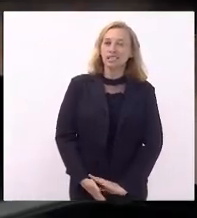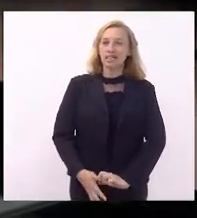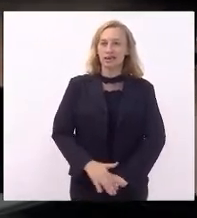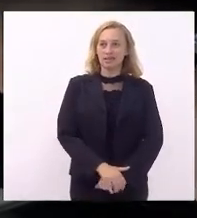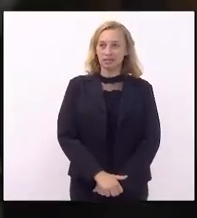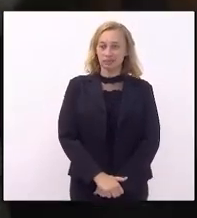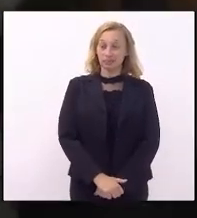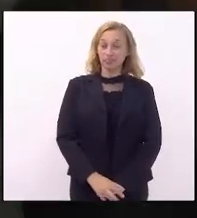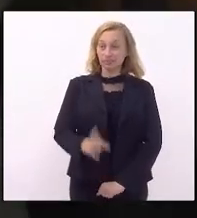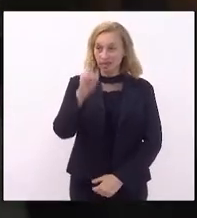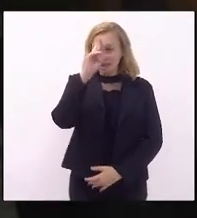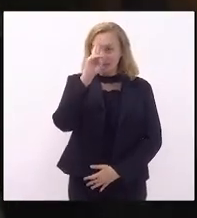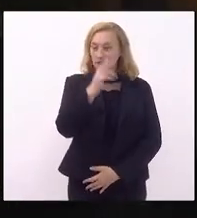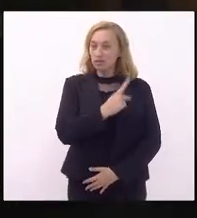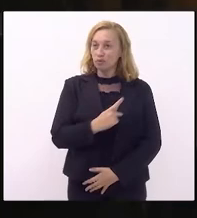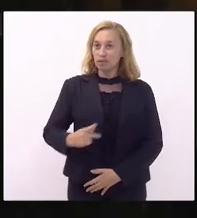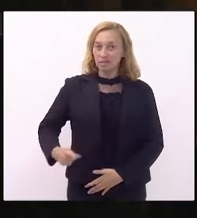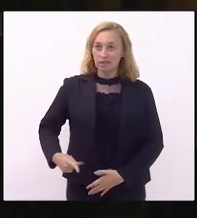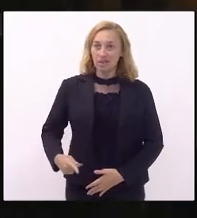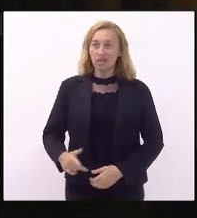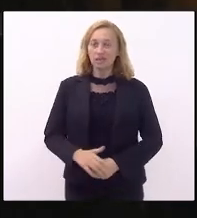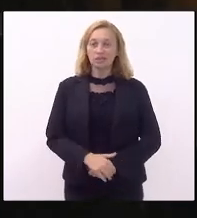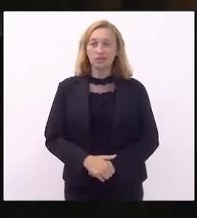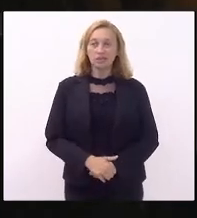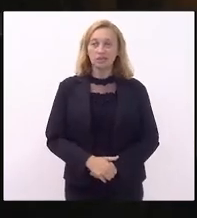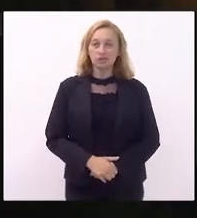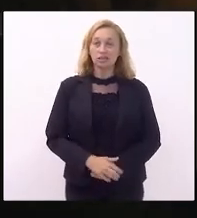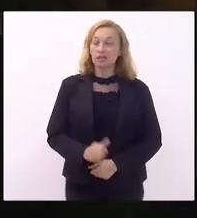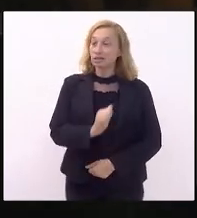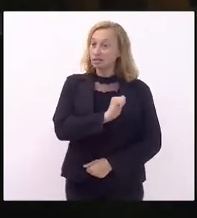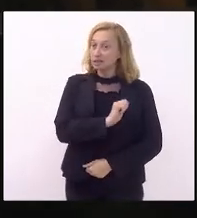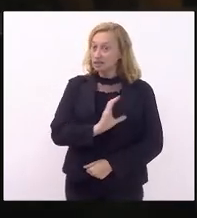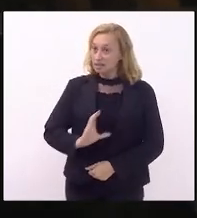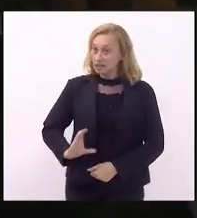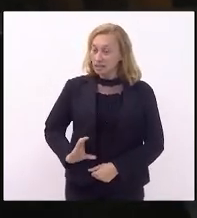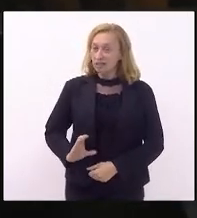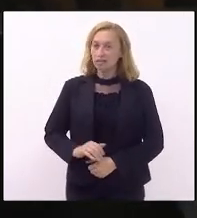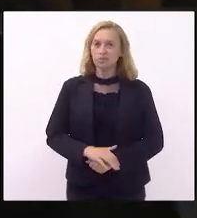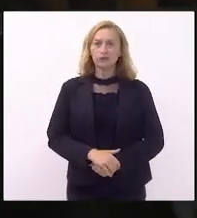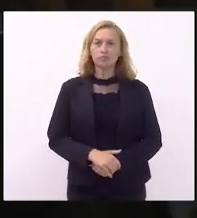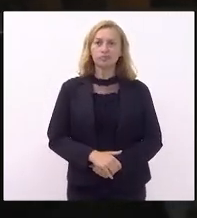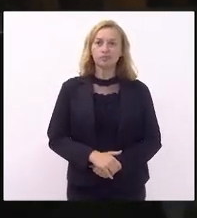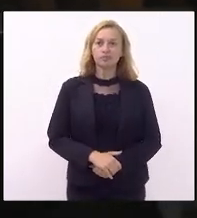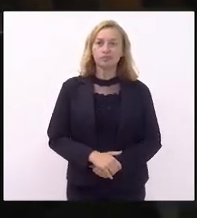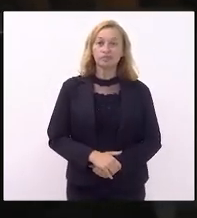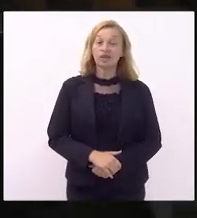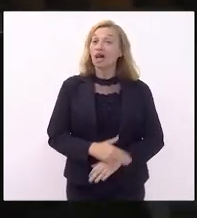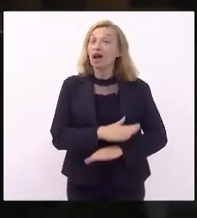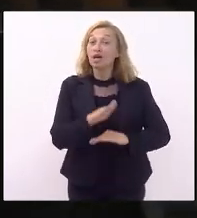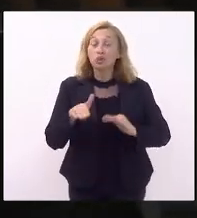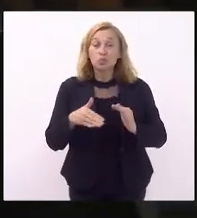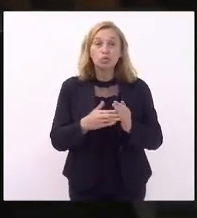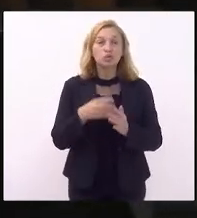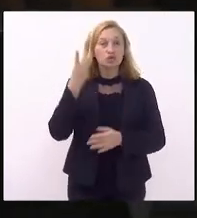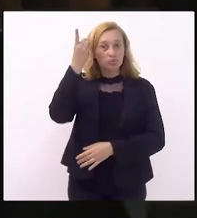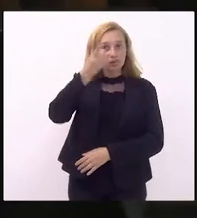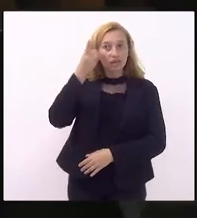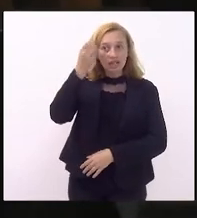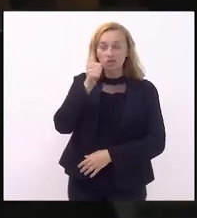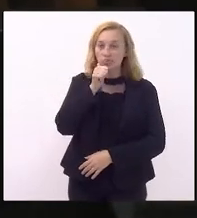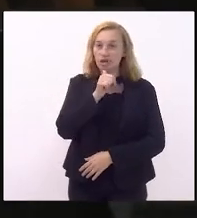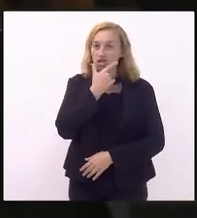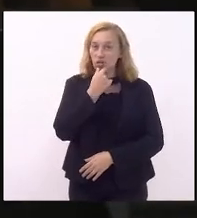Senhor presidente, deputado André Silviano, senhoras e senhores deputados,